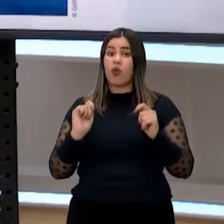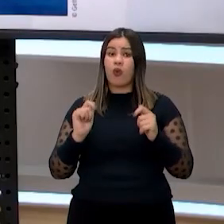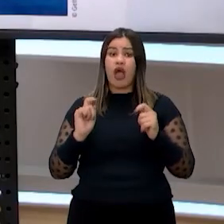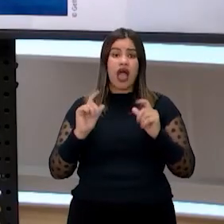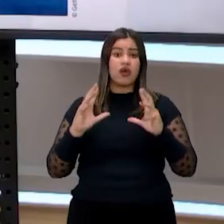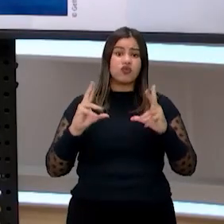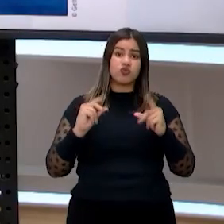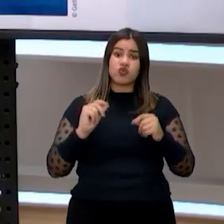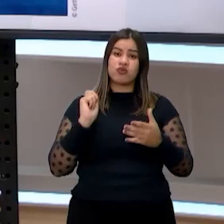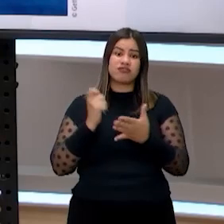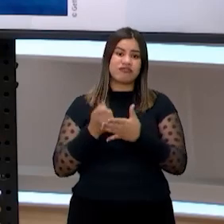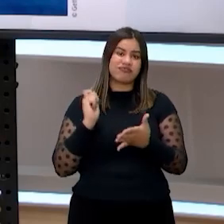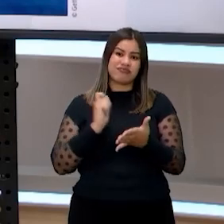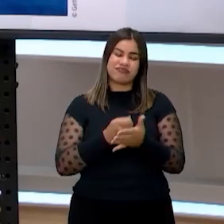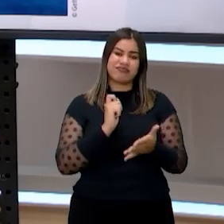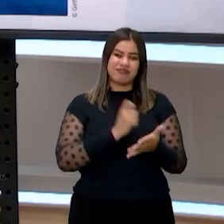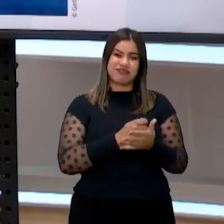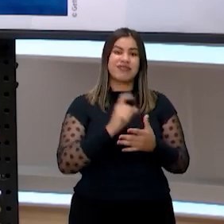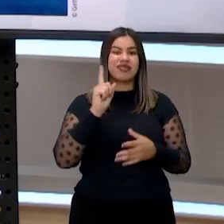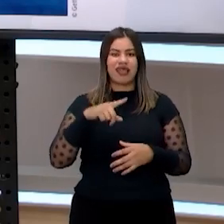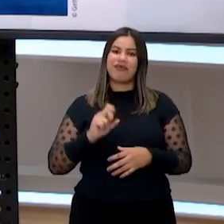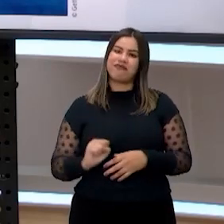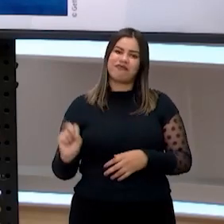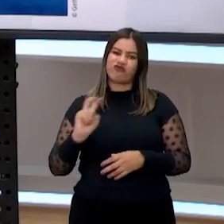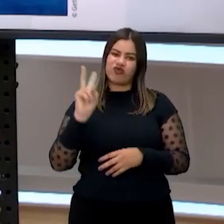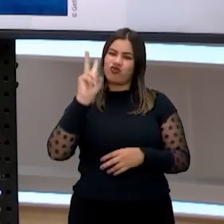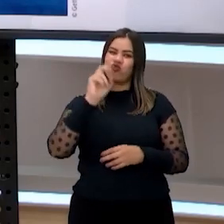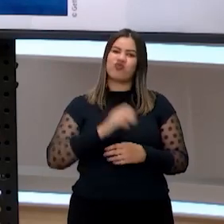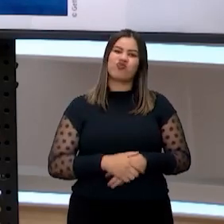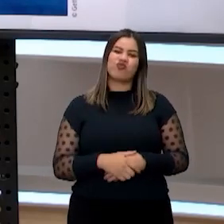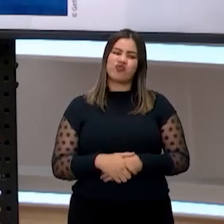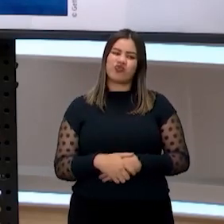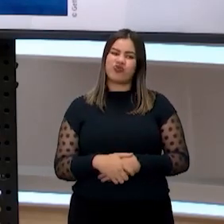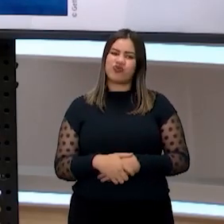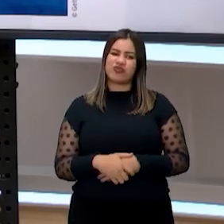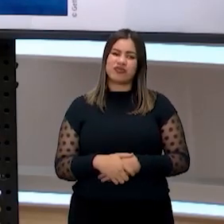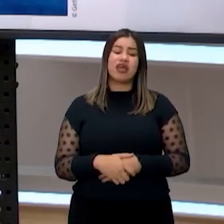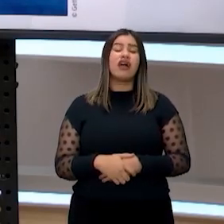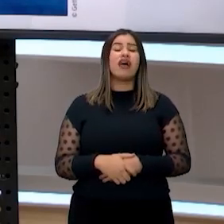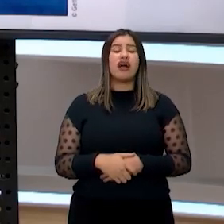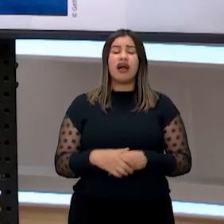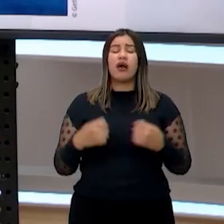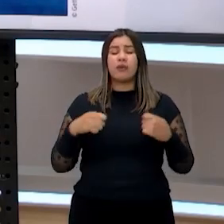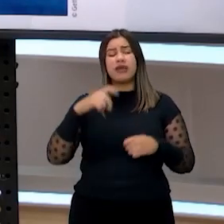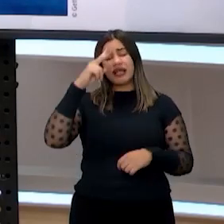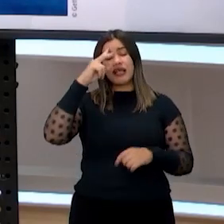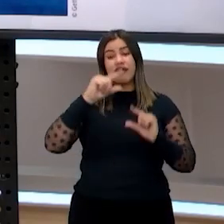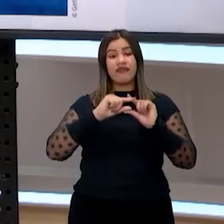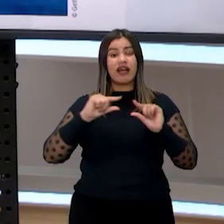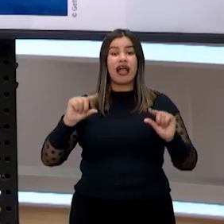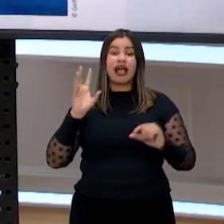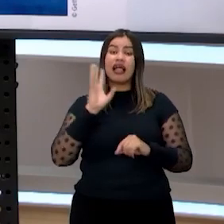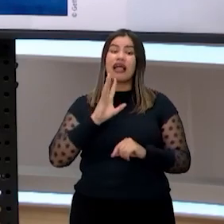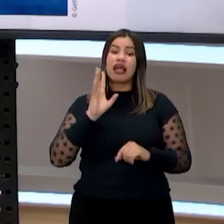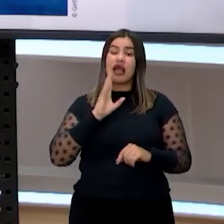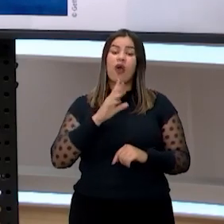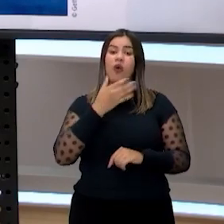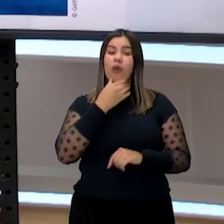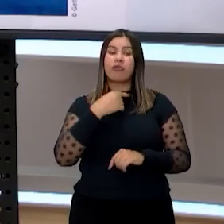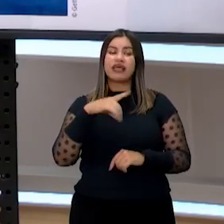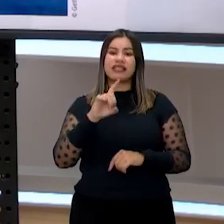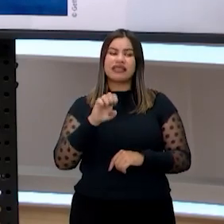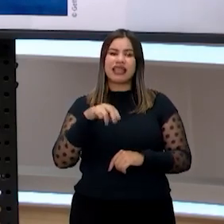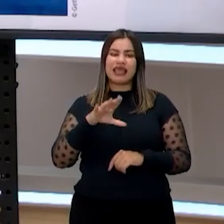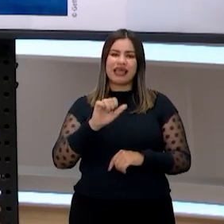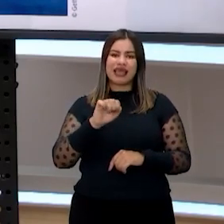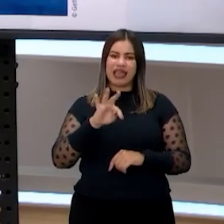gente coloca nessa cota da mercadorização. Eu preciso lembrar aqui de uma frase bacana do René Descartes, que de